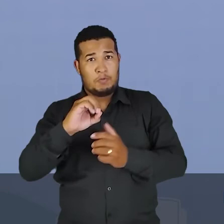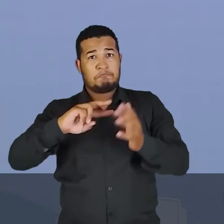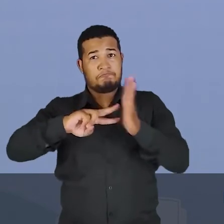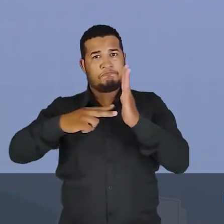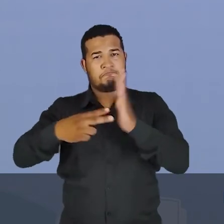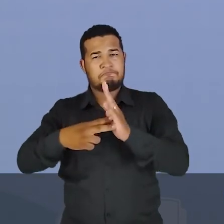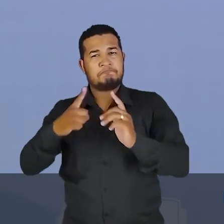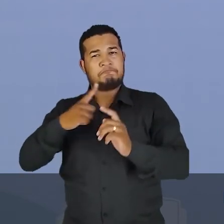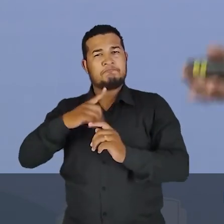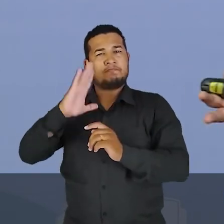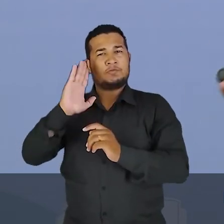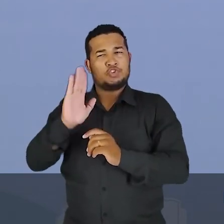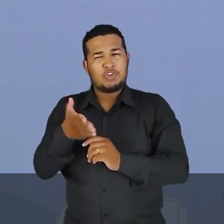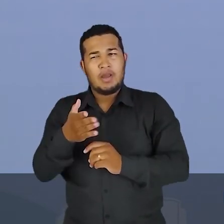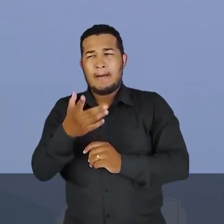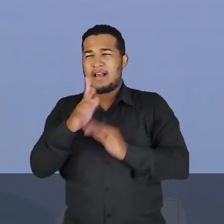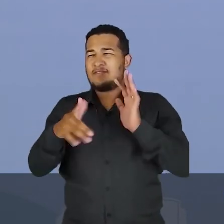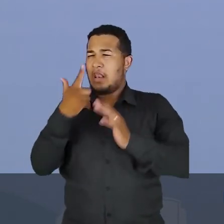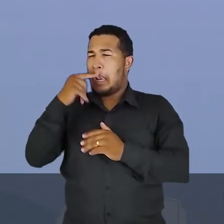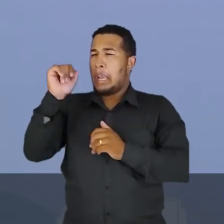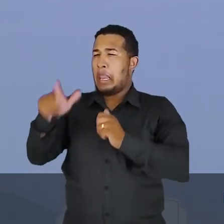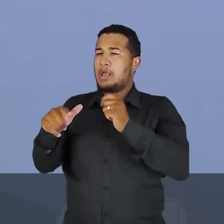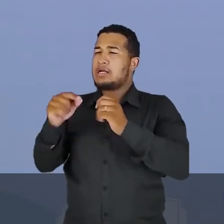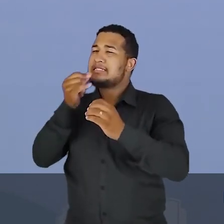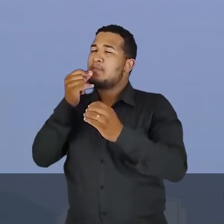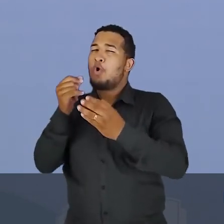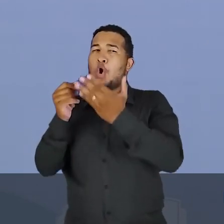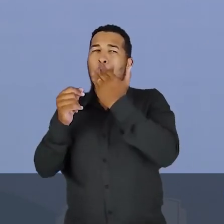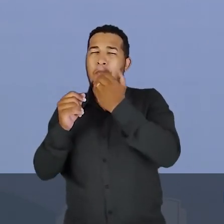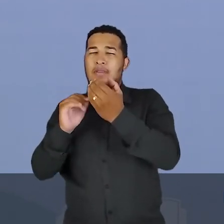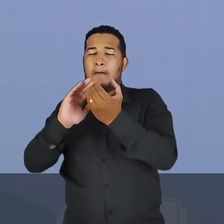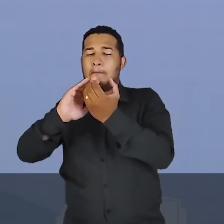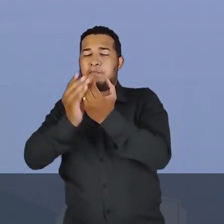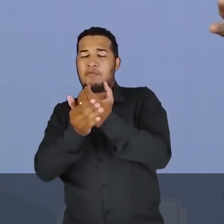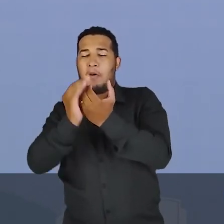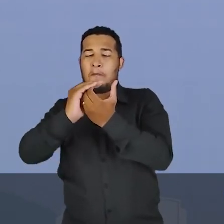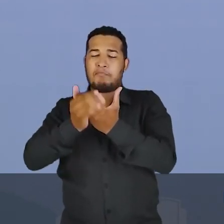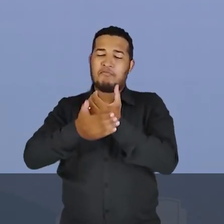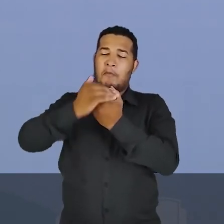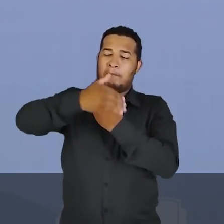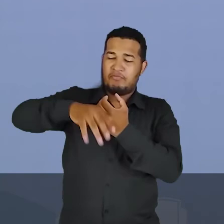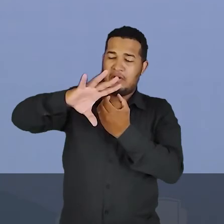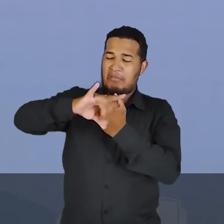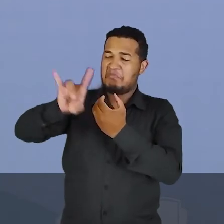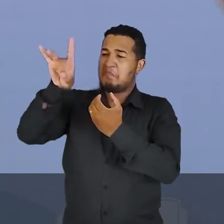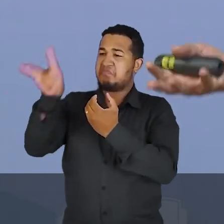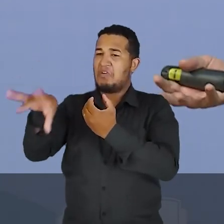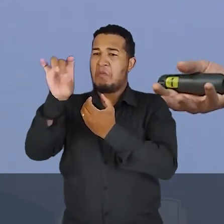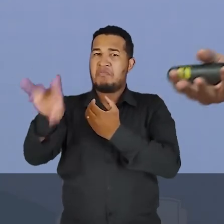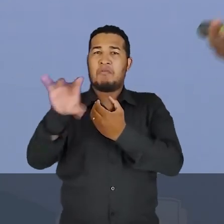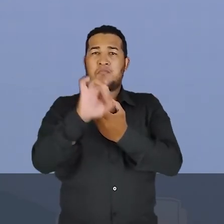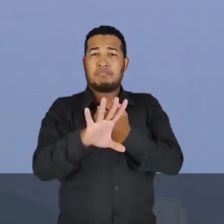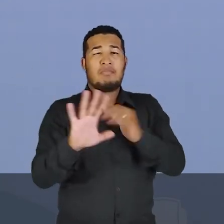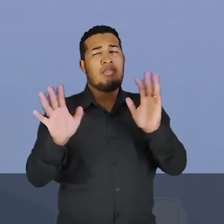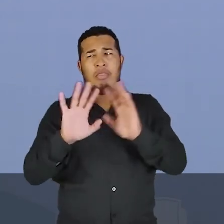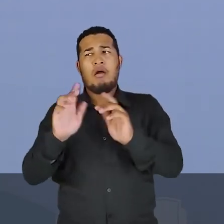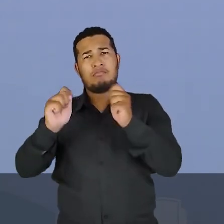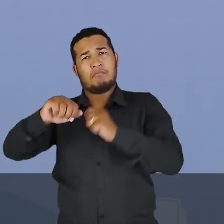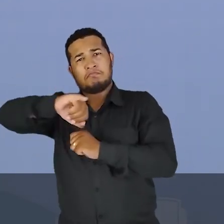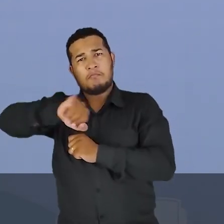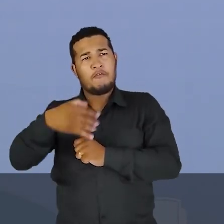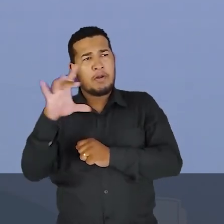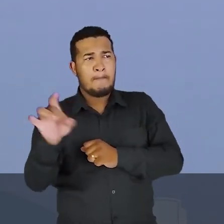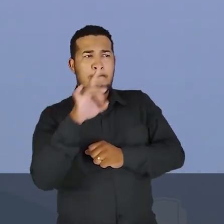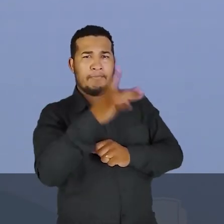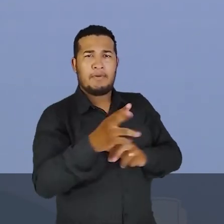né, deixados, jogados no lixo, geralmente, né, são levados para terrenos baldios, né, aterros sanitários. Nós podemos